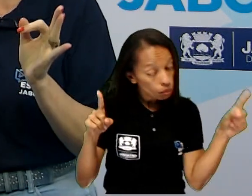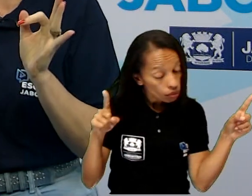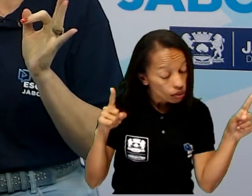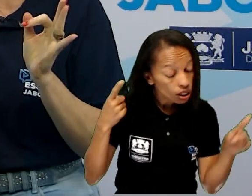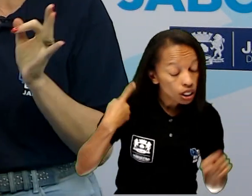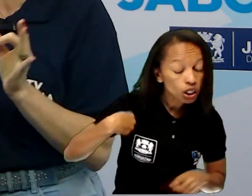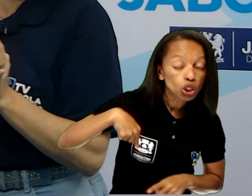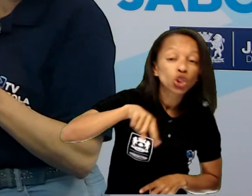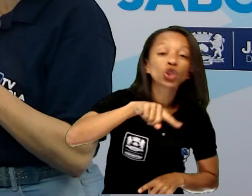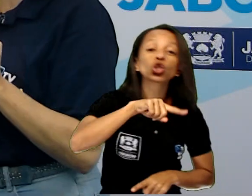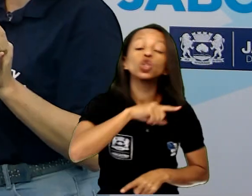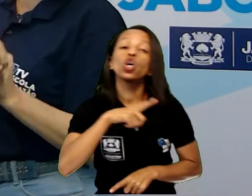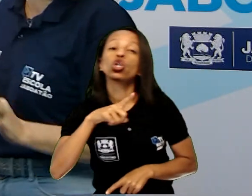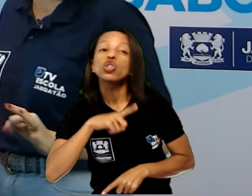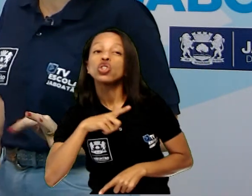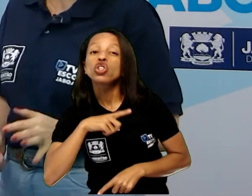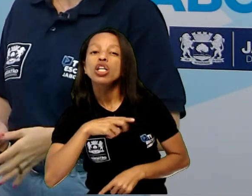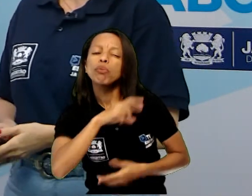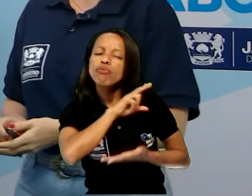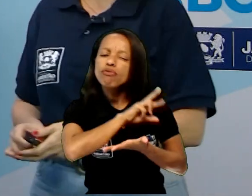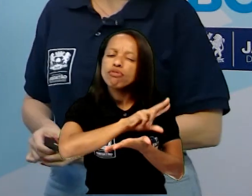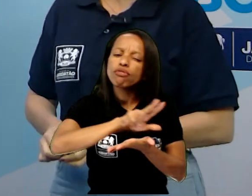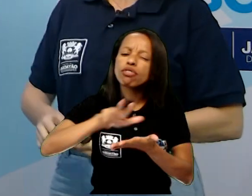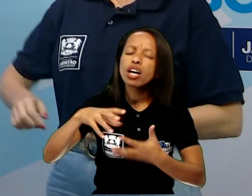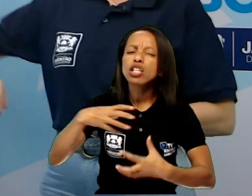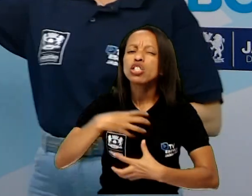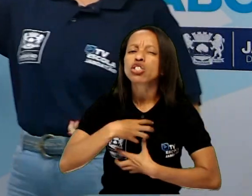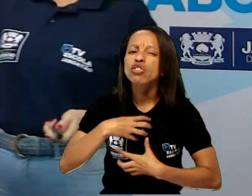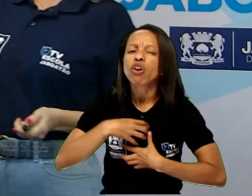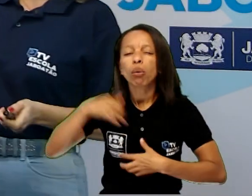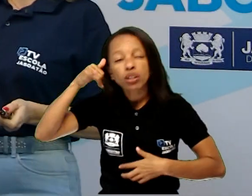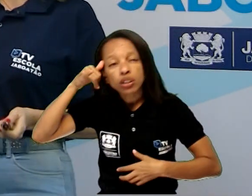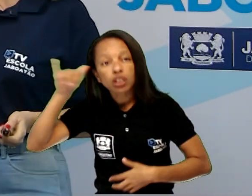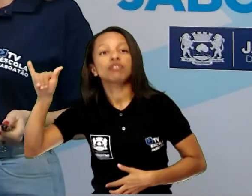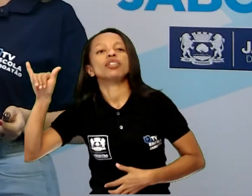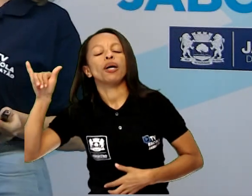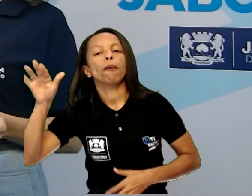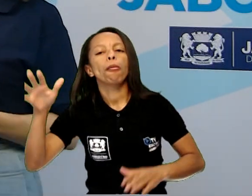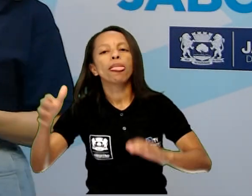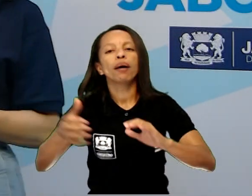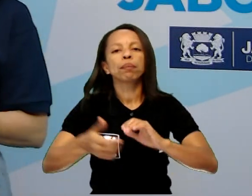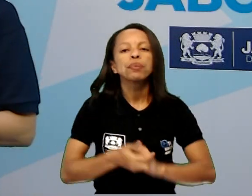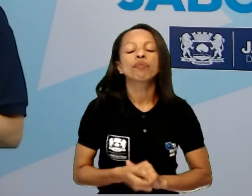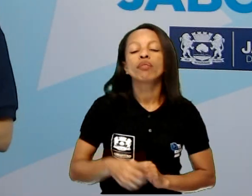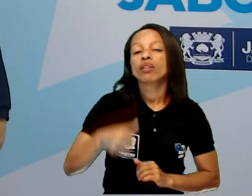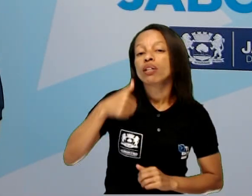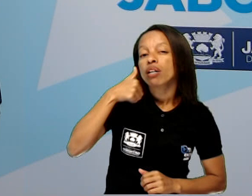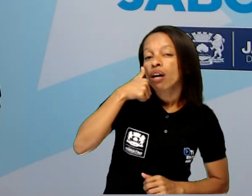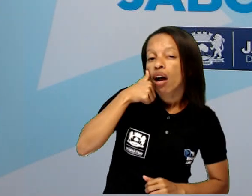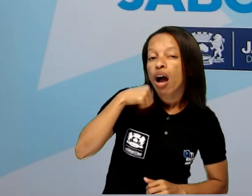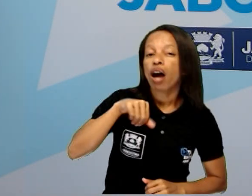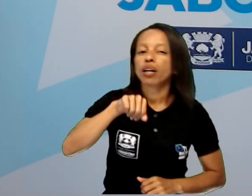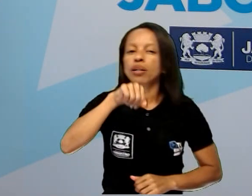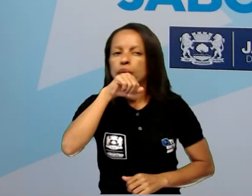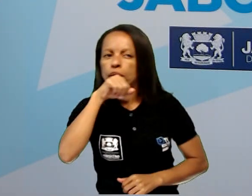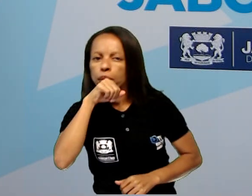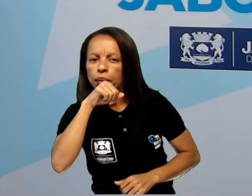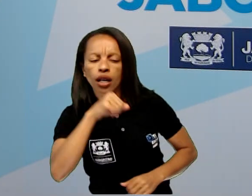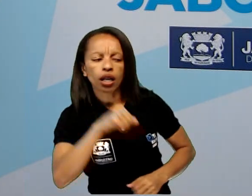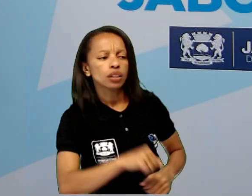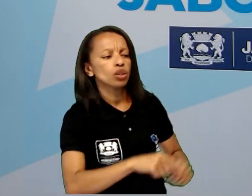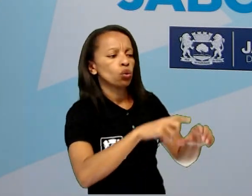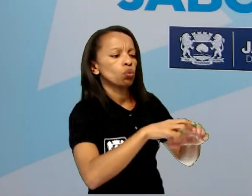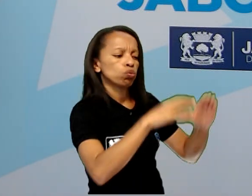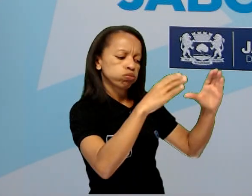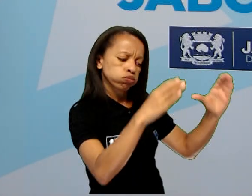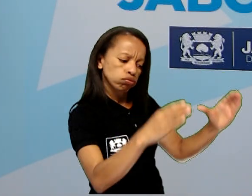de prevenir, tá? Acidentes. Ó, a mamãe vai sempre manter essa válvula do gás desligada. Você